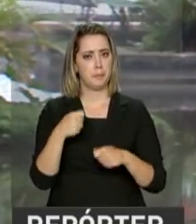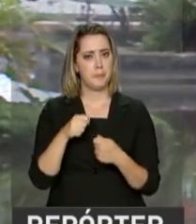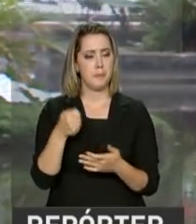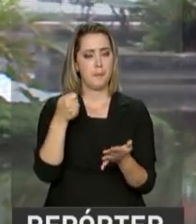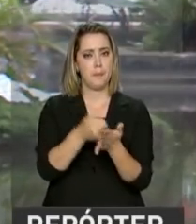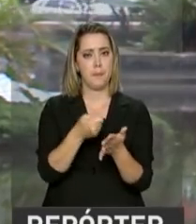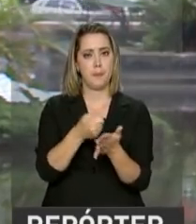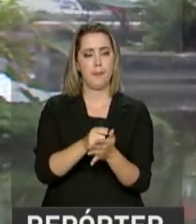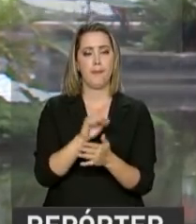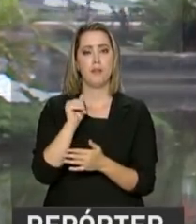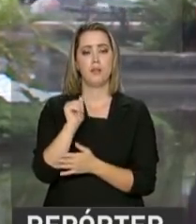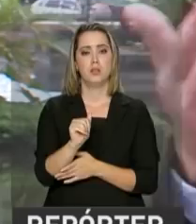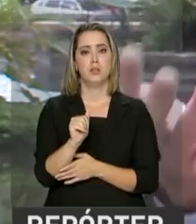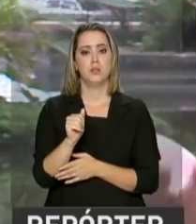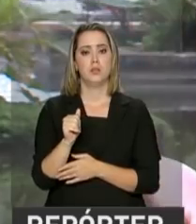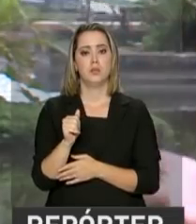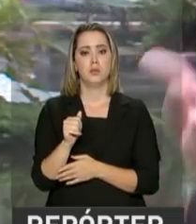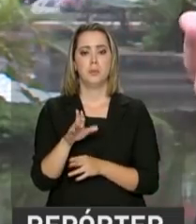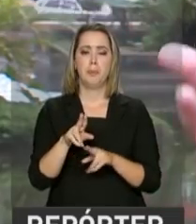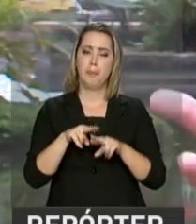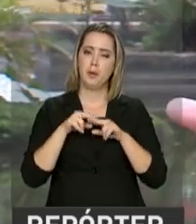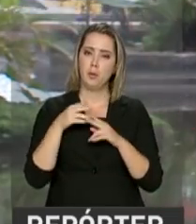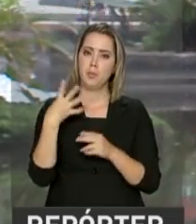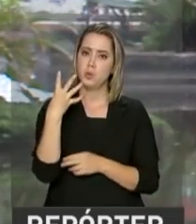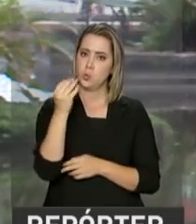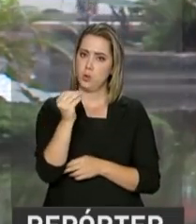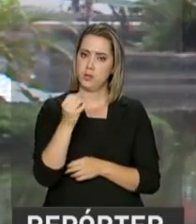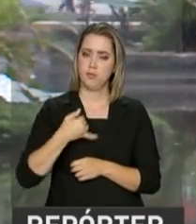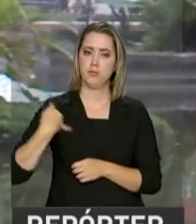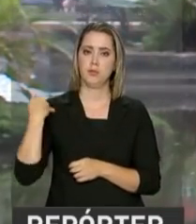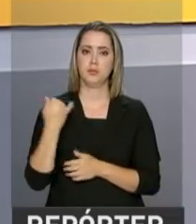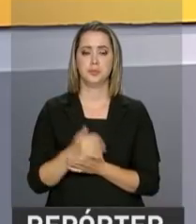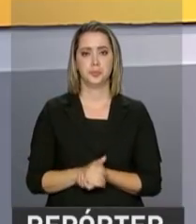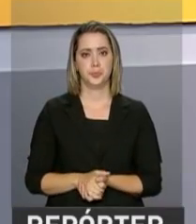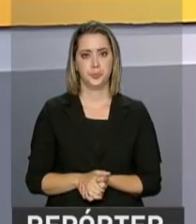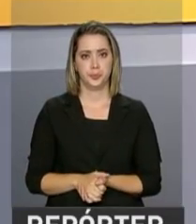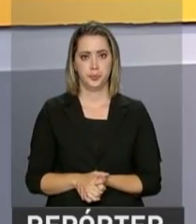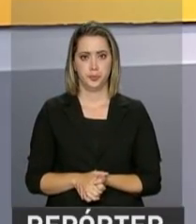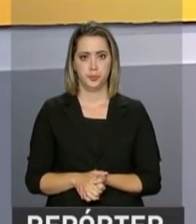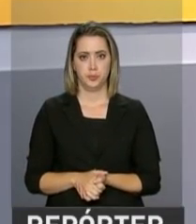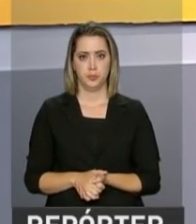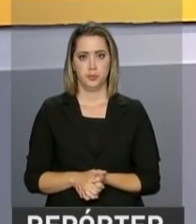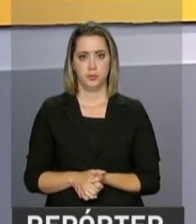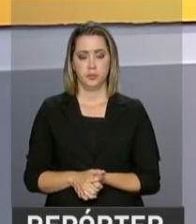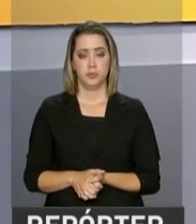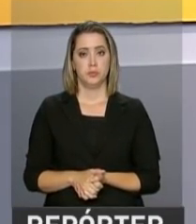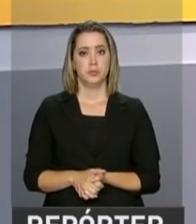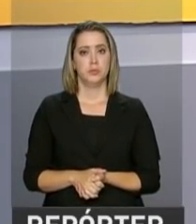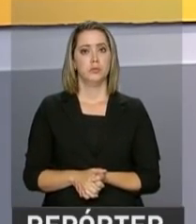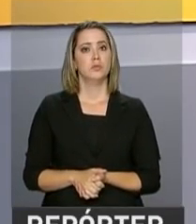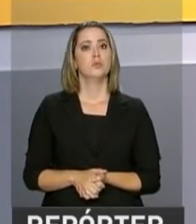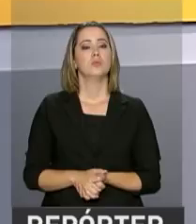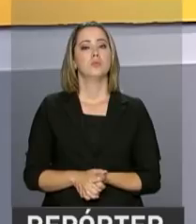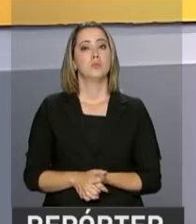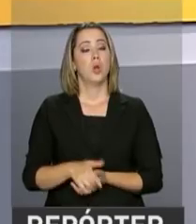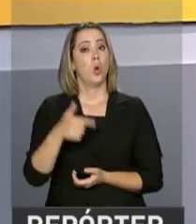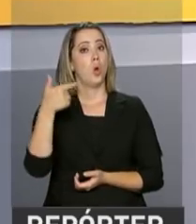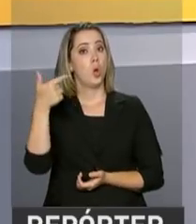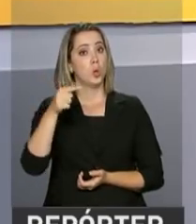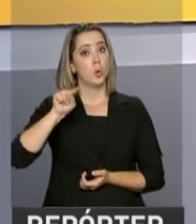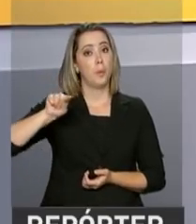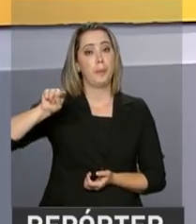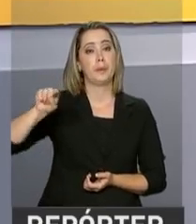contribuir com por pelo menos 40 anos uma coleção de 2000 livros